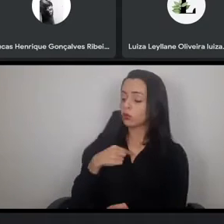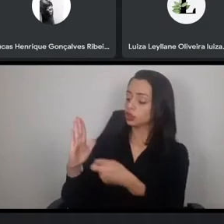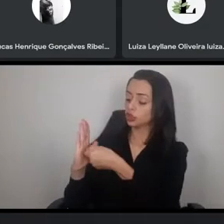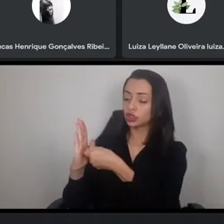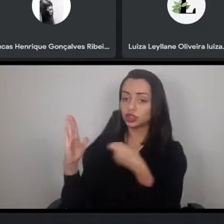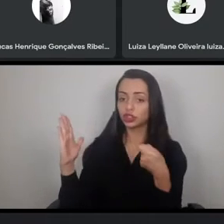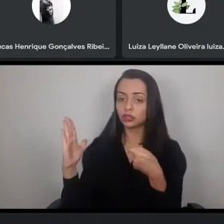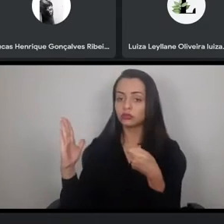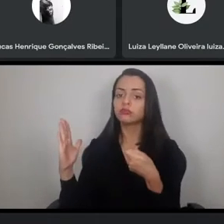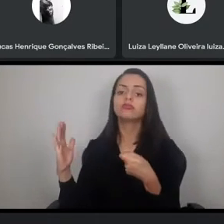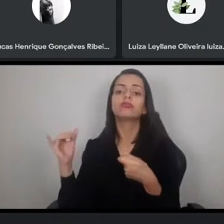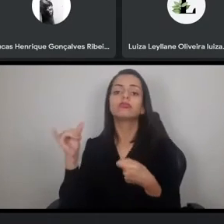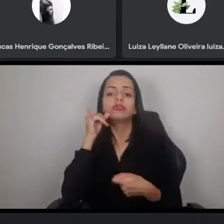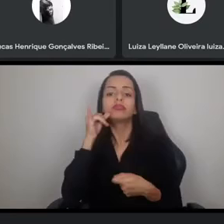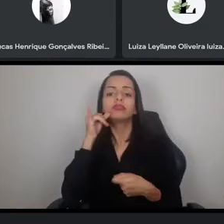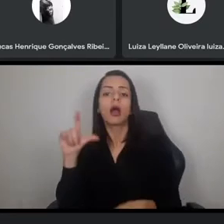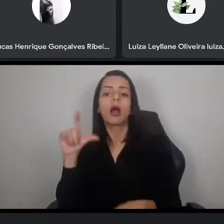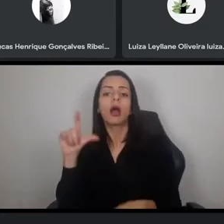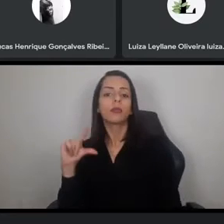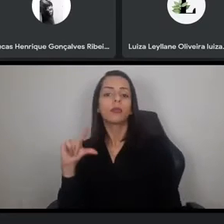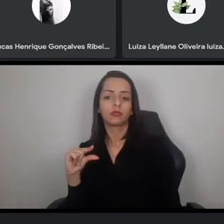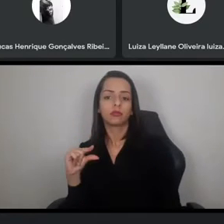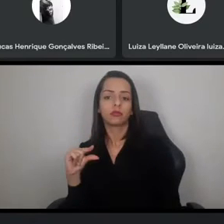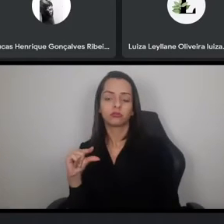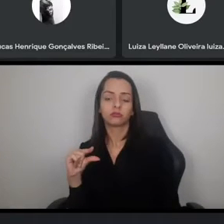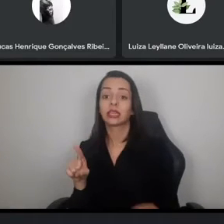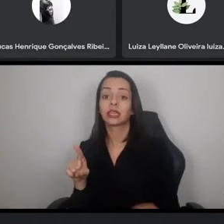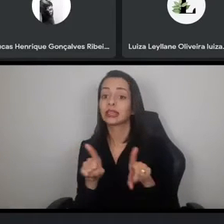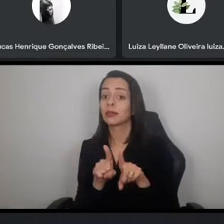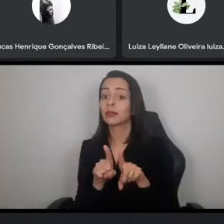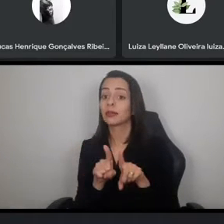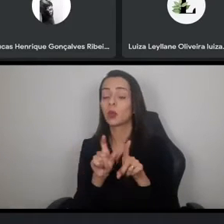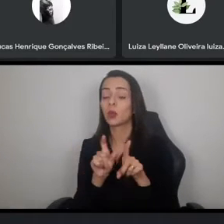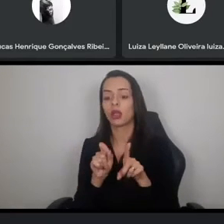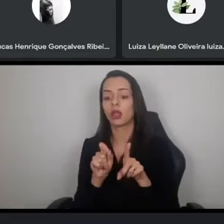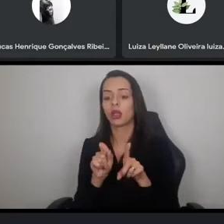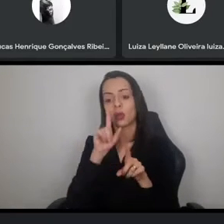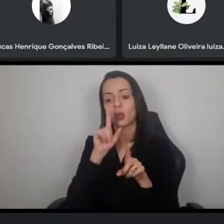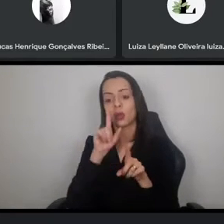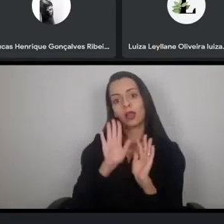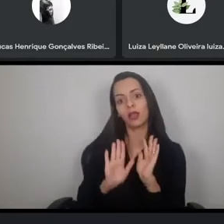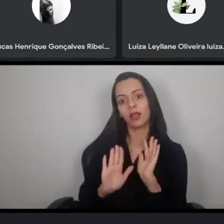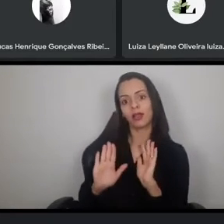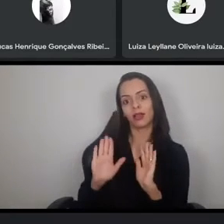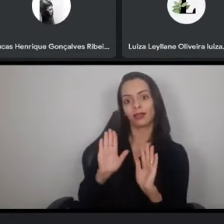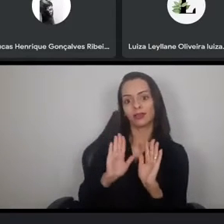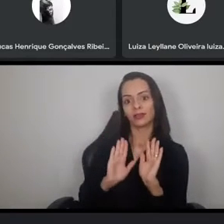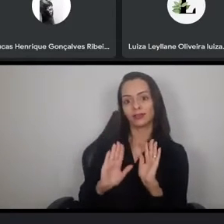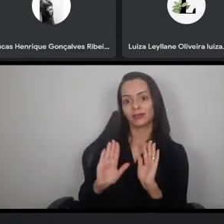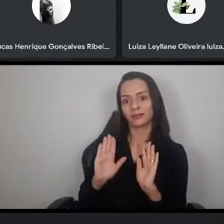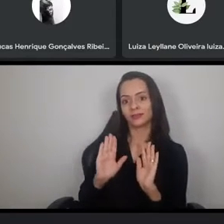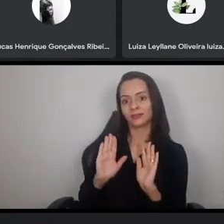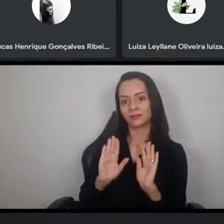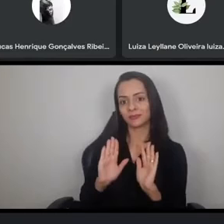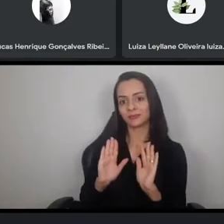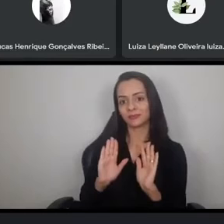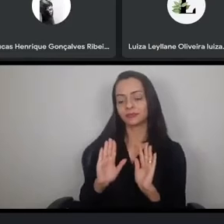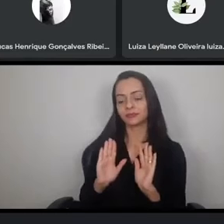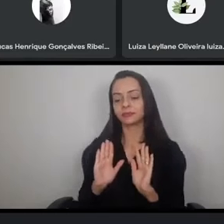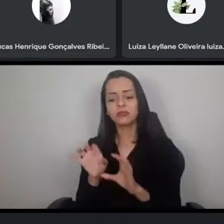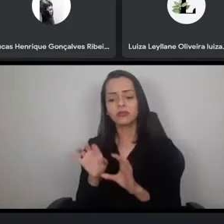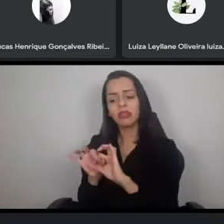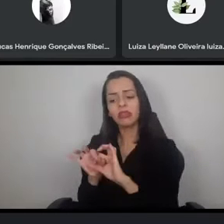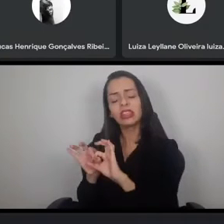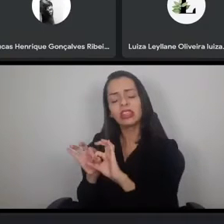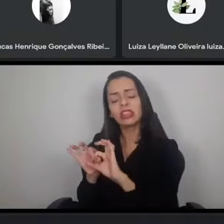Outra questão seria o descuido. Se eu deixo esse ferro por muito tempo ligado e